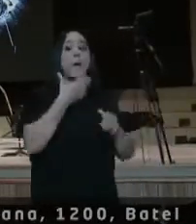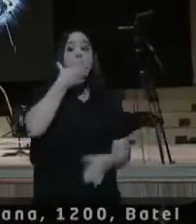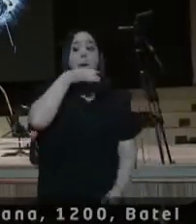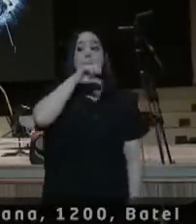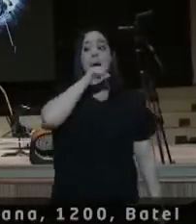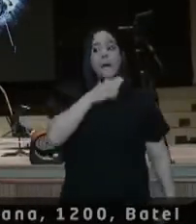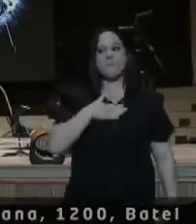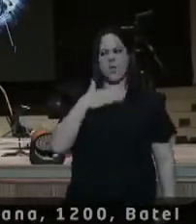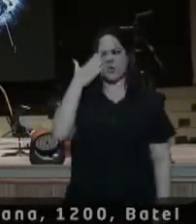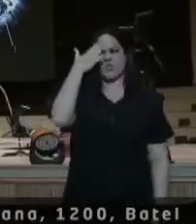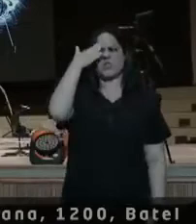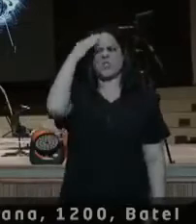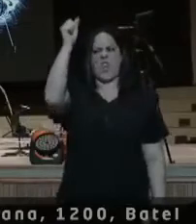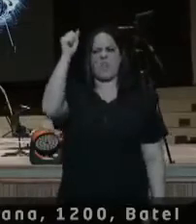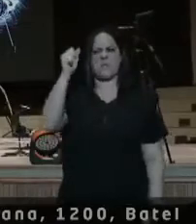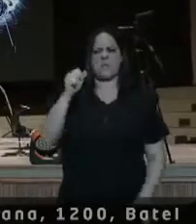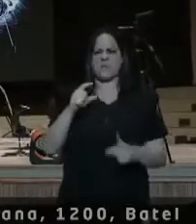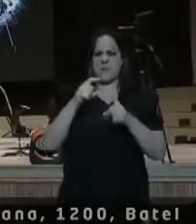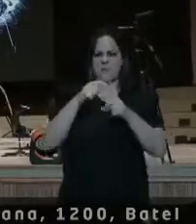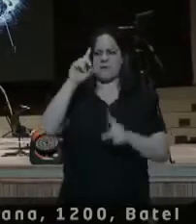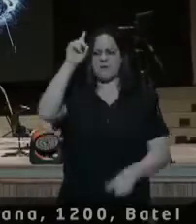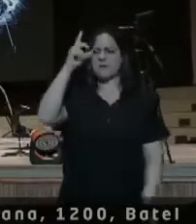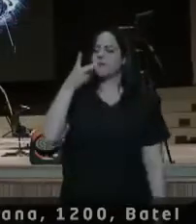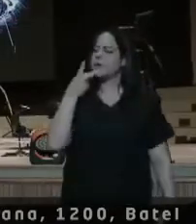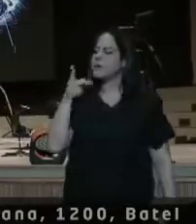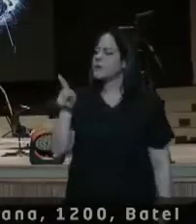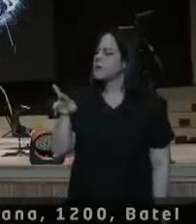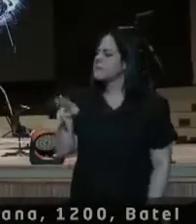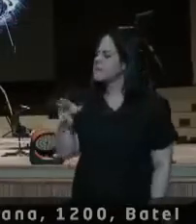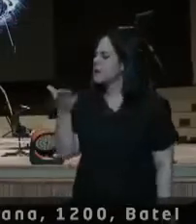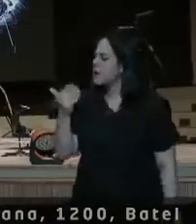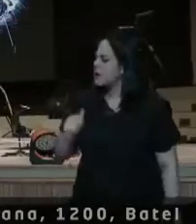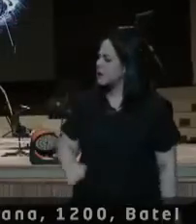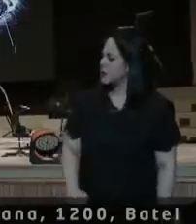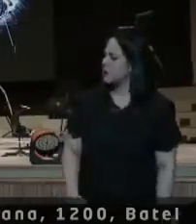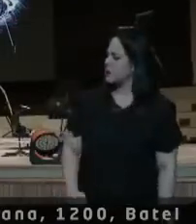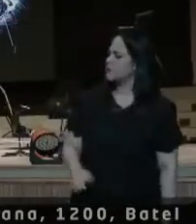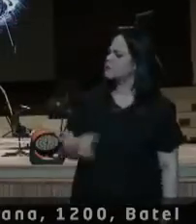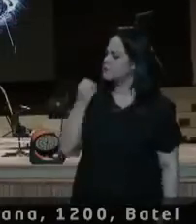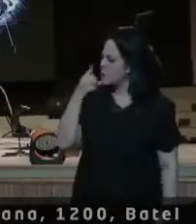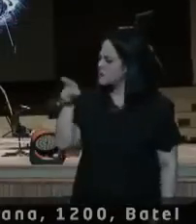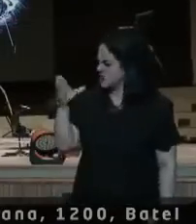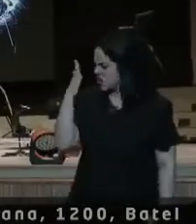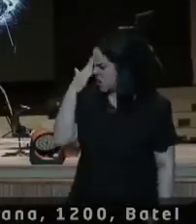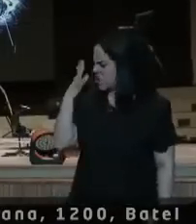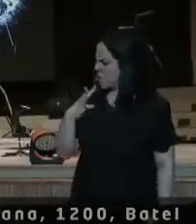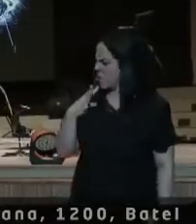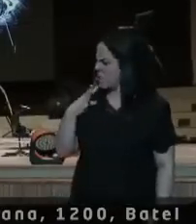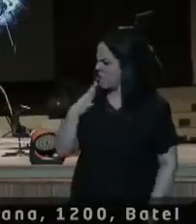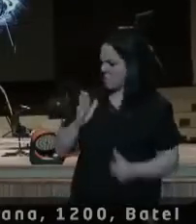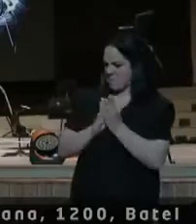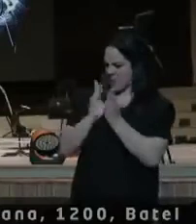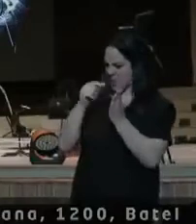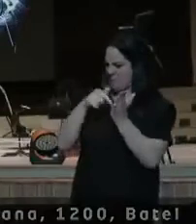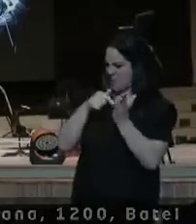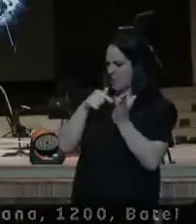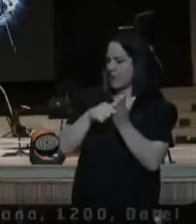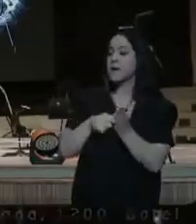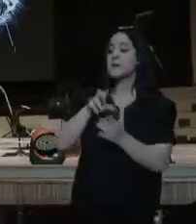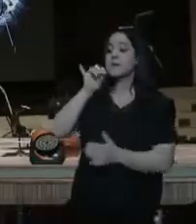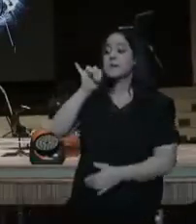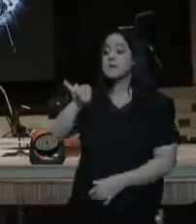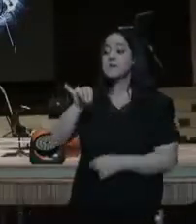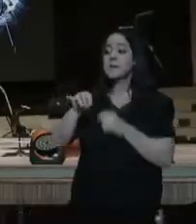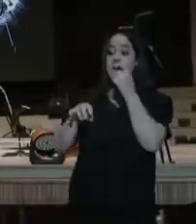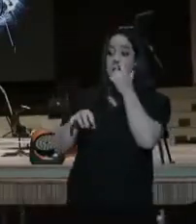experimentado na palavra do ministério disse pra ele irmão tudo bem se você me mostrar uma pessoa